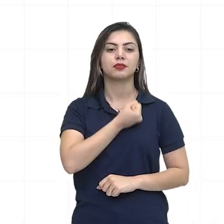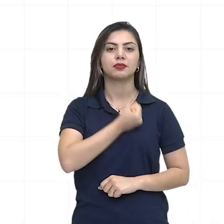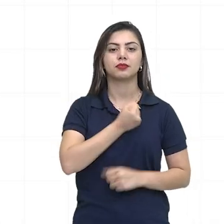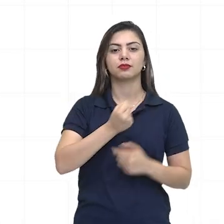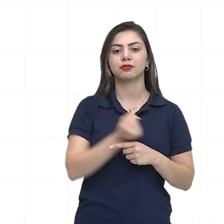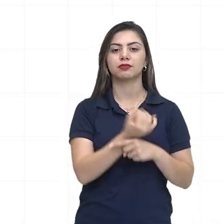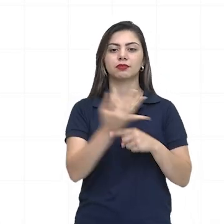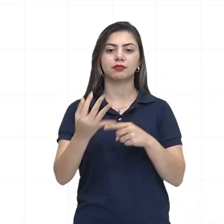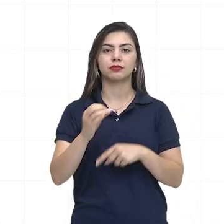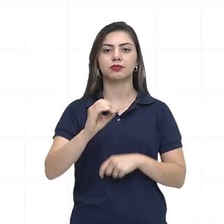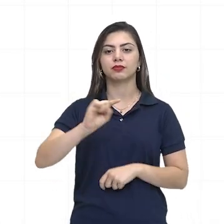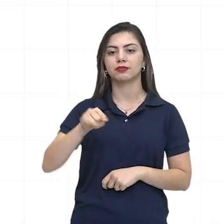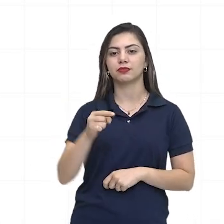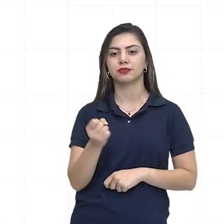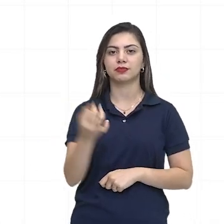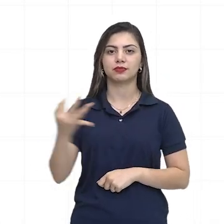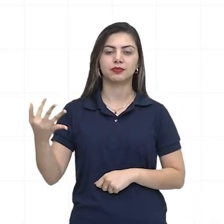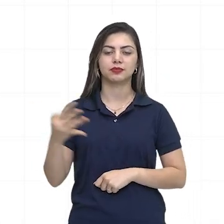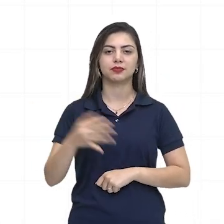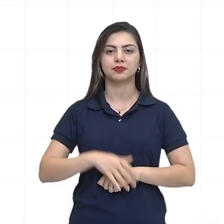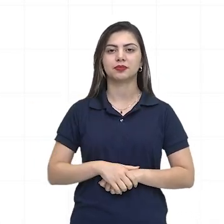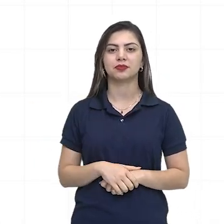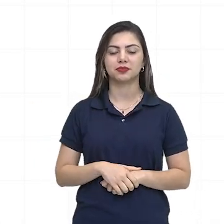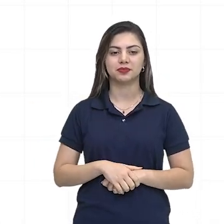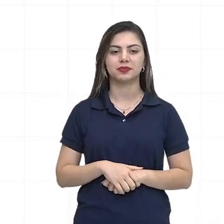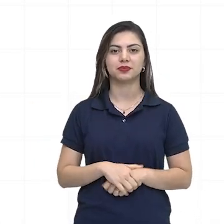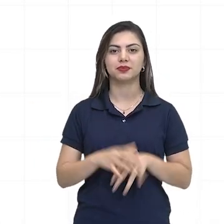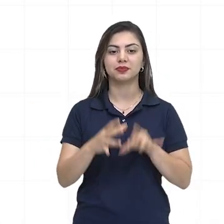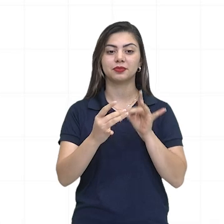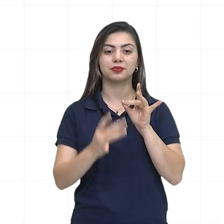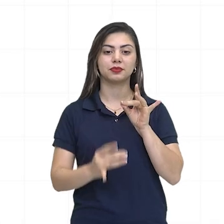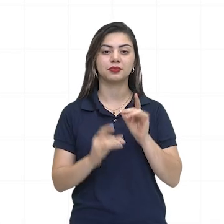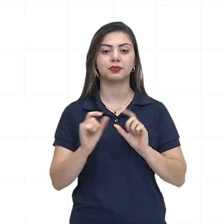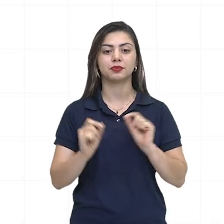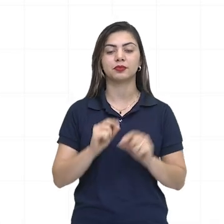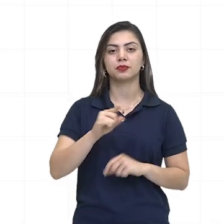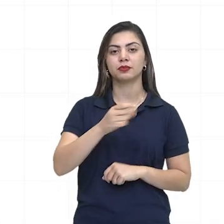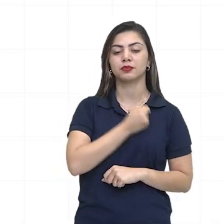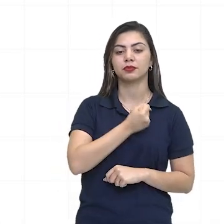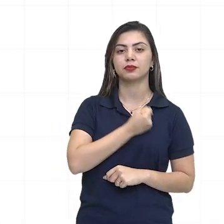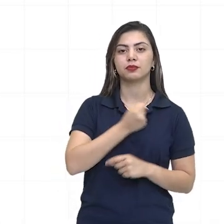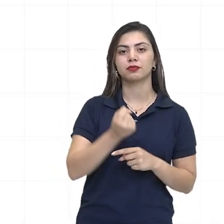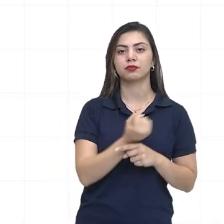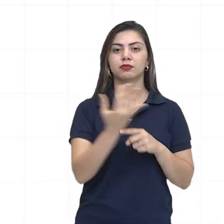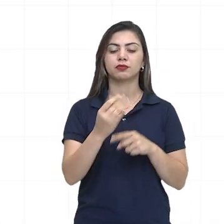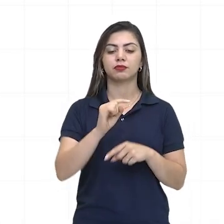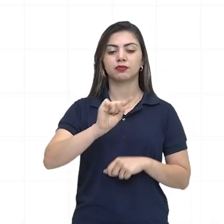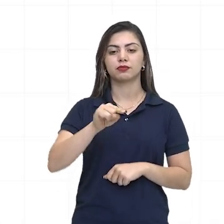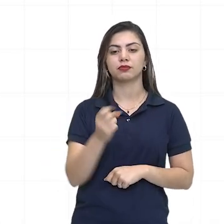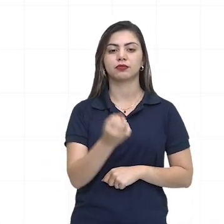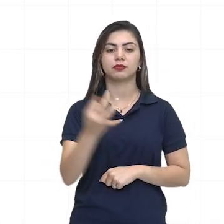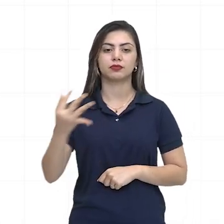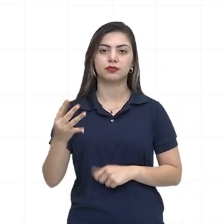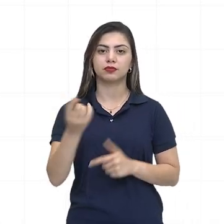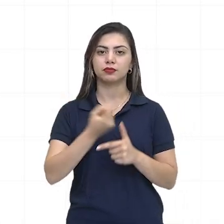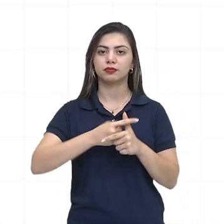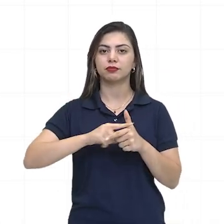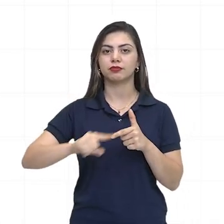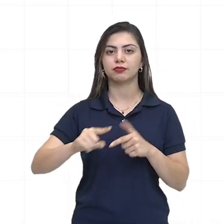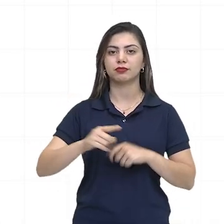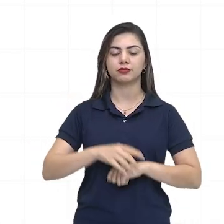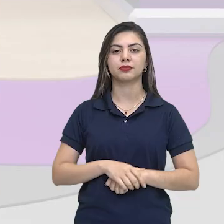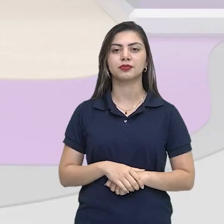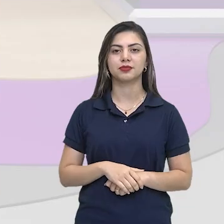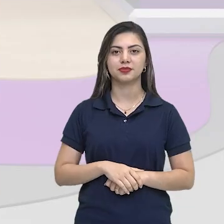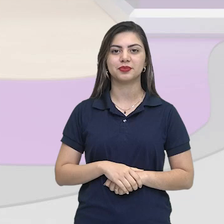números racionais na forma decimal e finita. Detalhamento, divisão de números racionais na forma